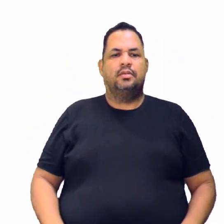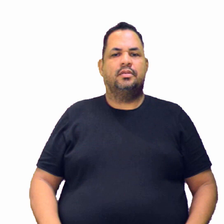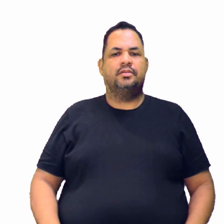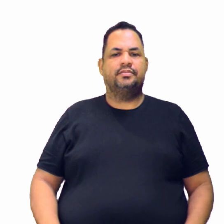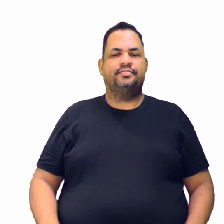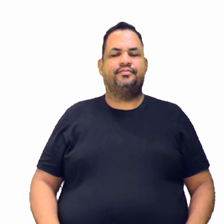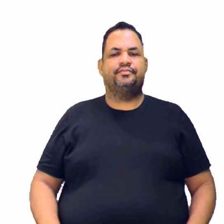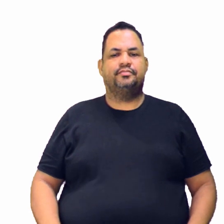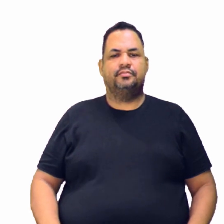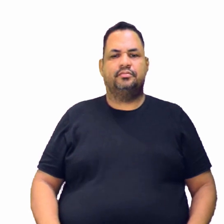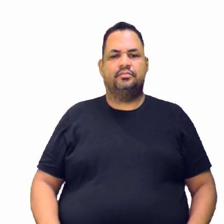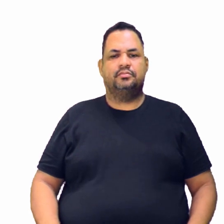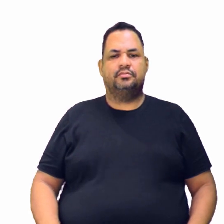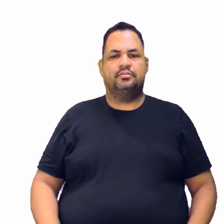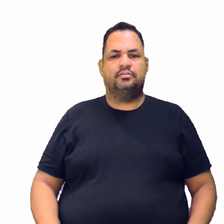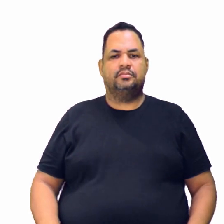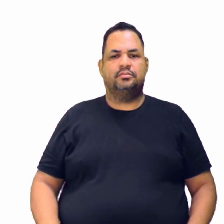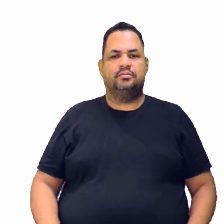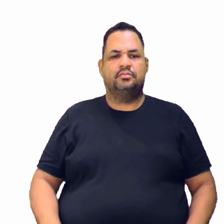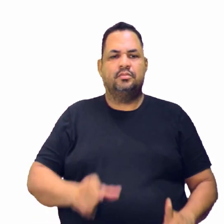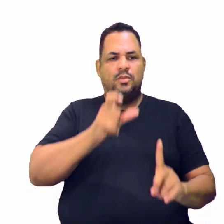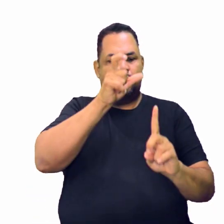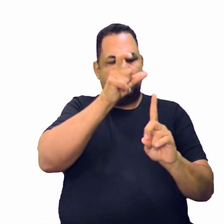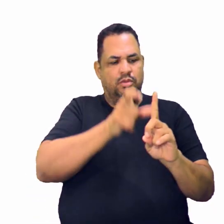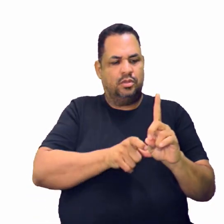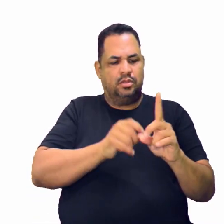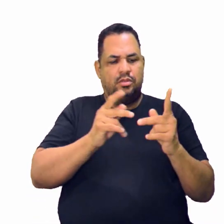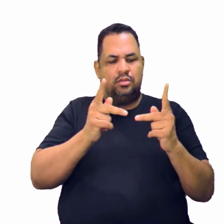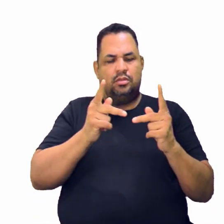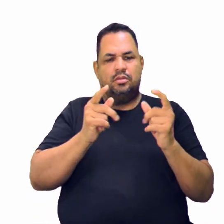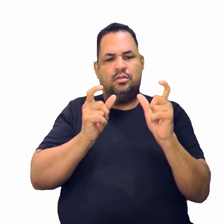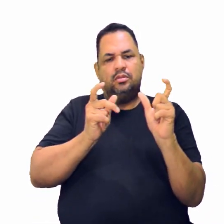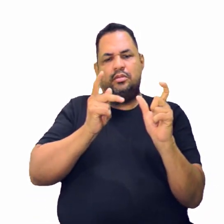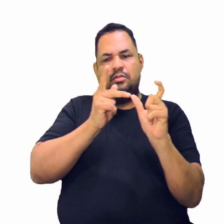básicos, os elementos essenciais da oração, sujeito e predicado.